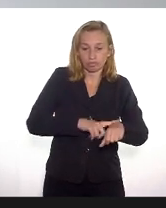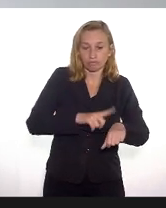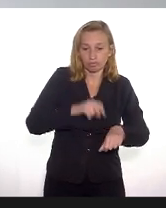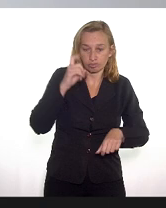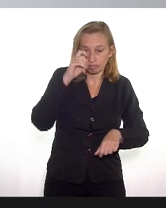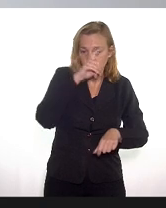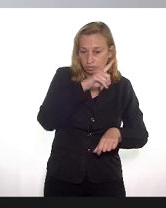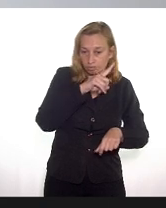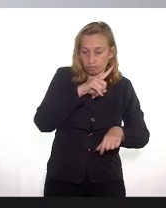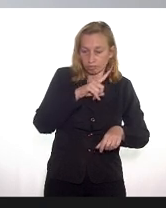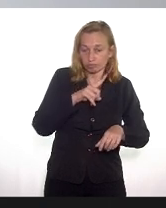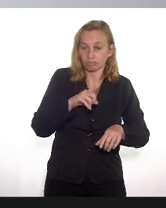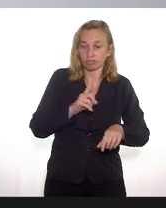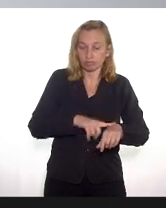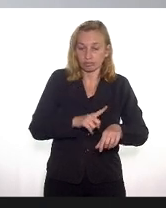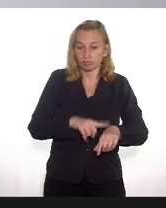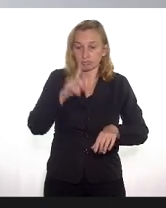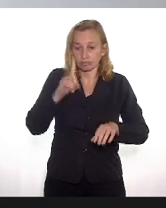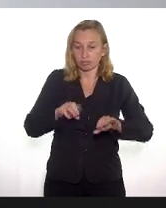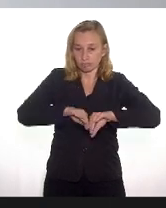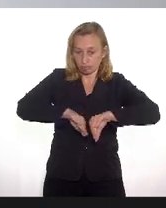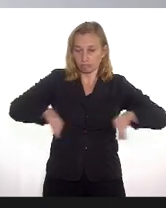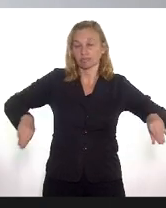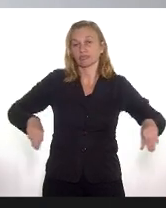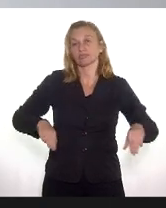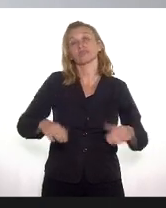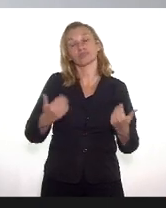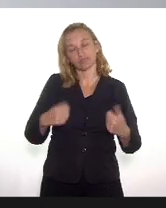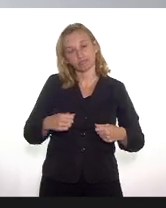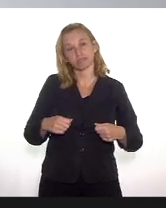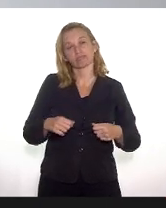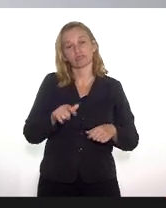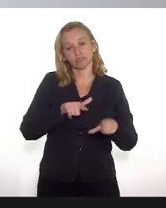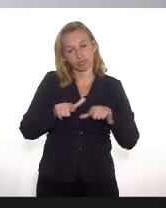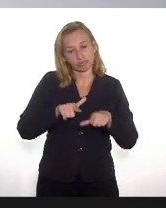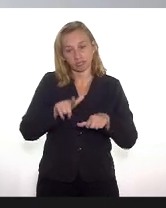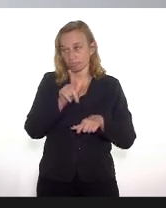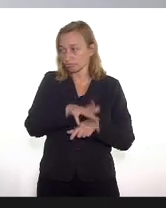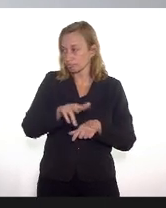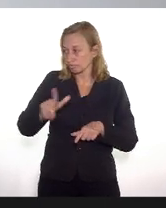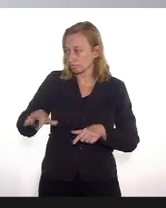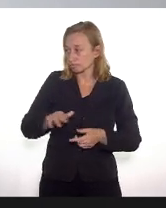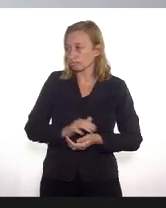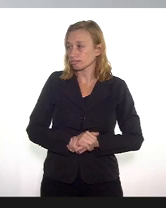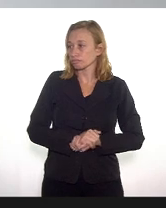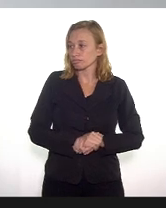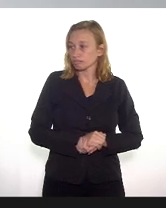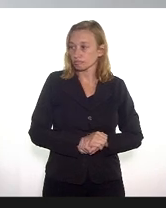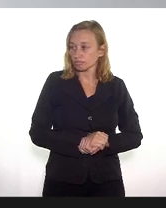momento dos direitos. A gente tem que ter aí um tratamento diferenciado, porque são situações desiguais, realmente.